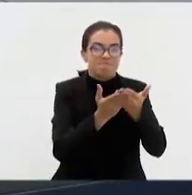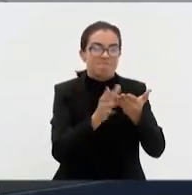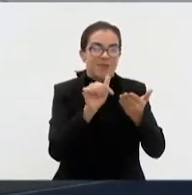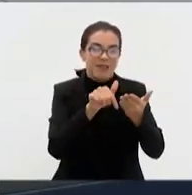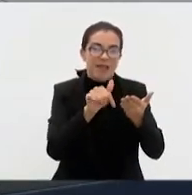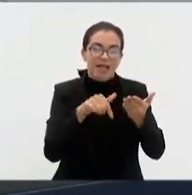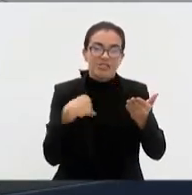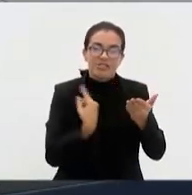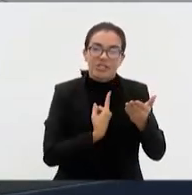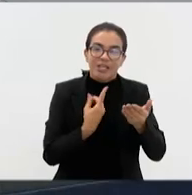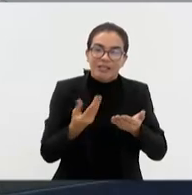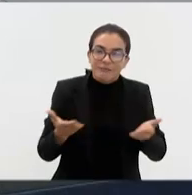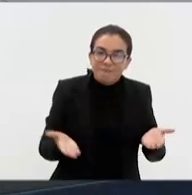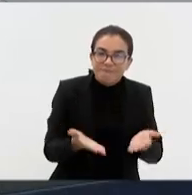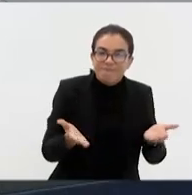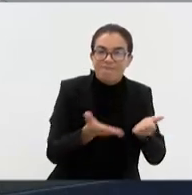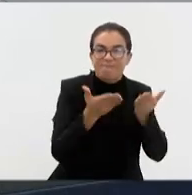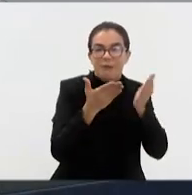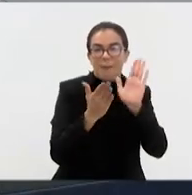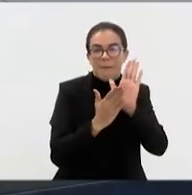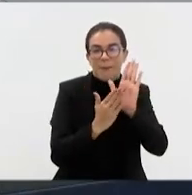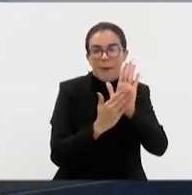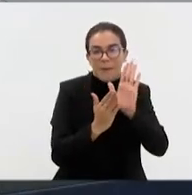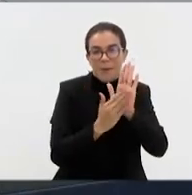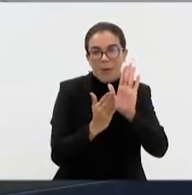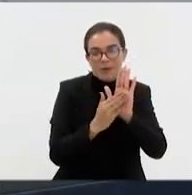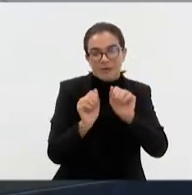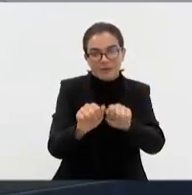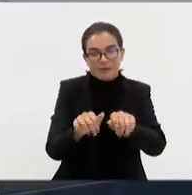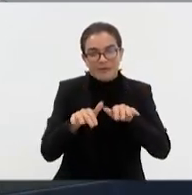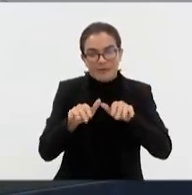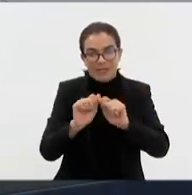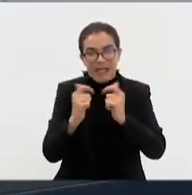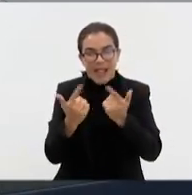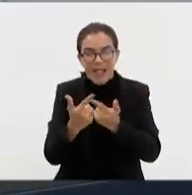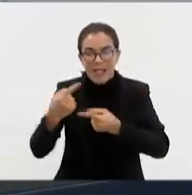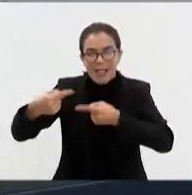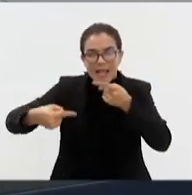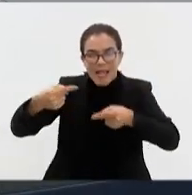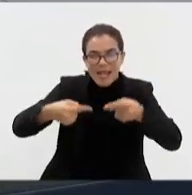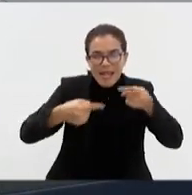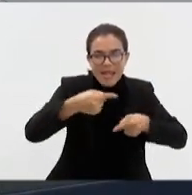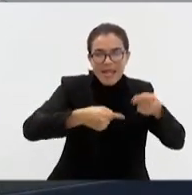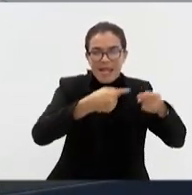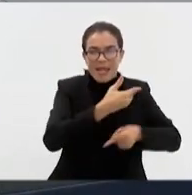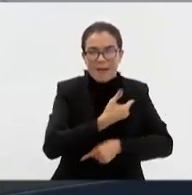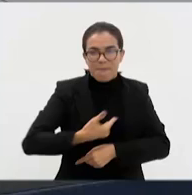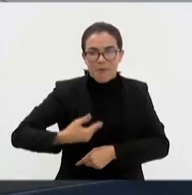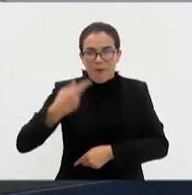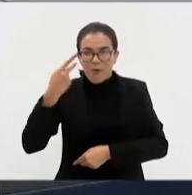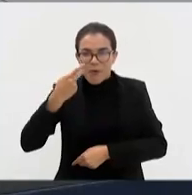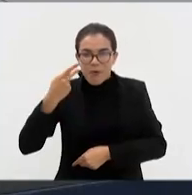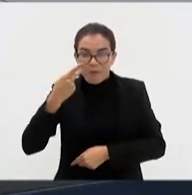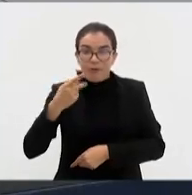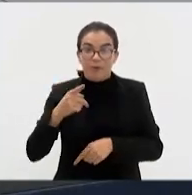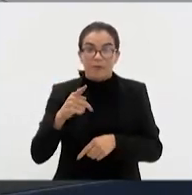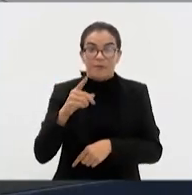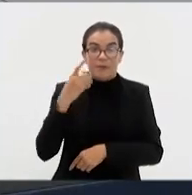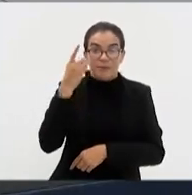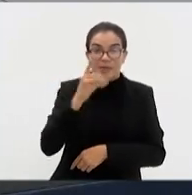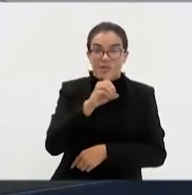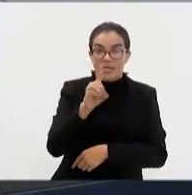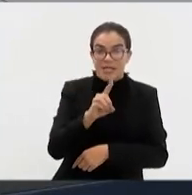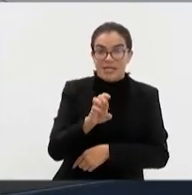de a gente não só trazer proposições para essa casa, levantar mais debates públicos. A deputada Zeidan falou